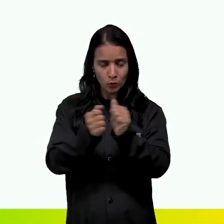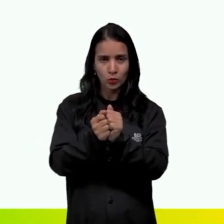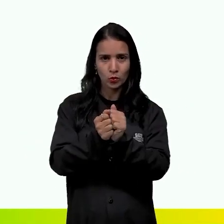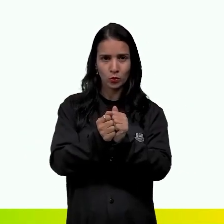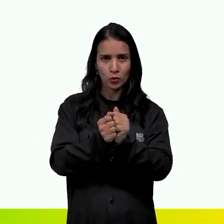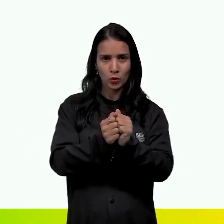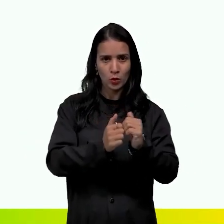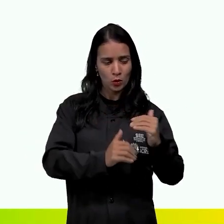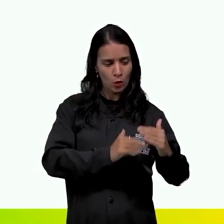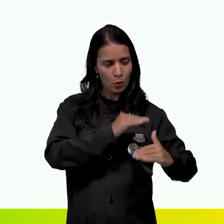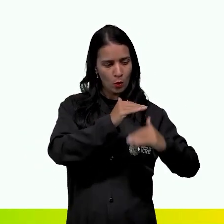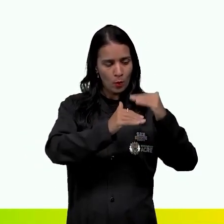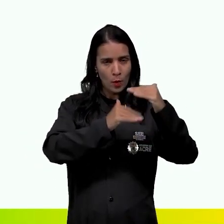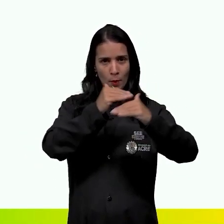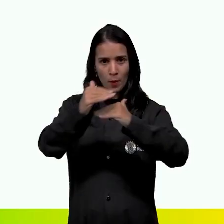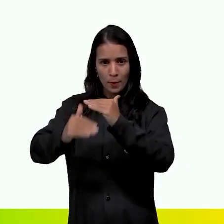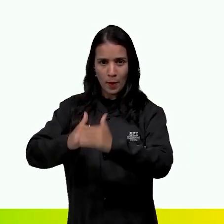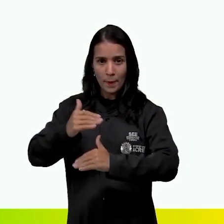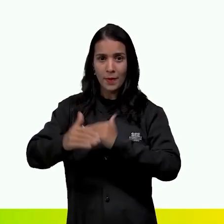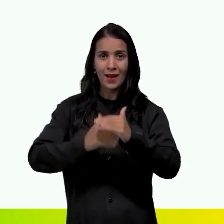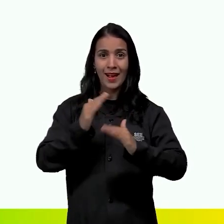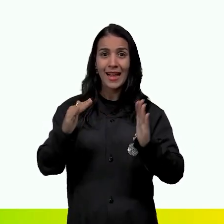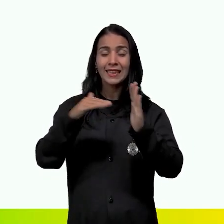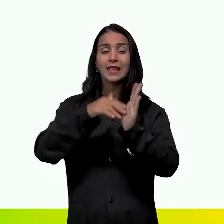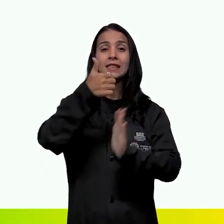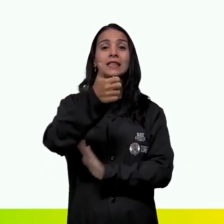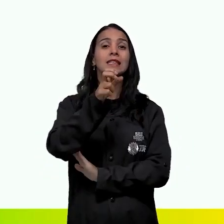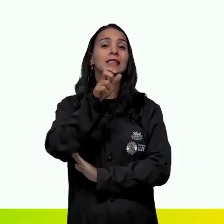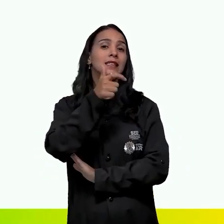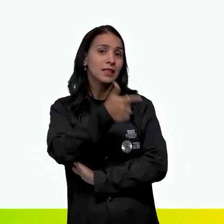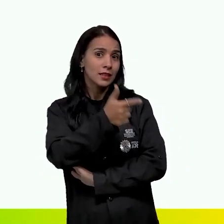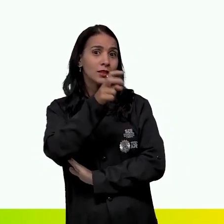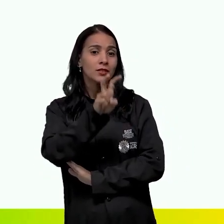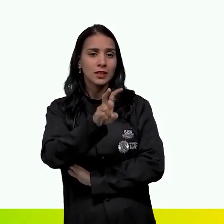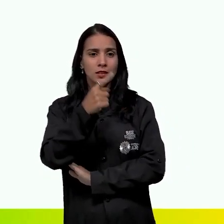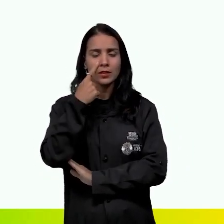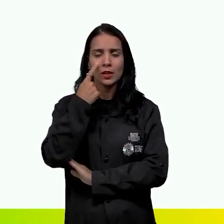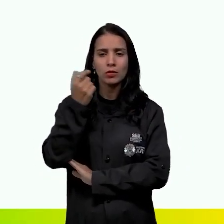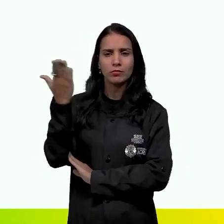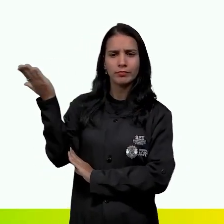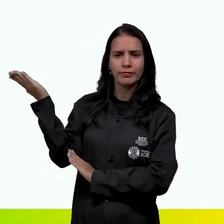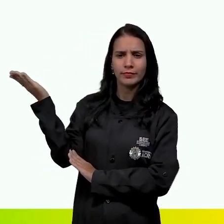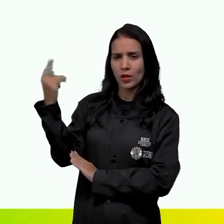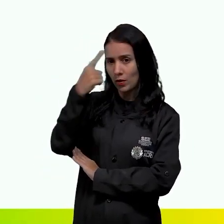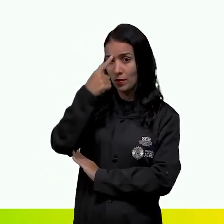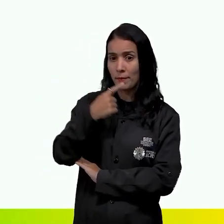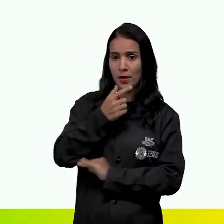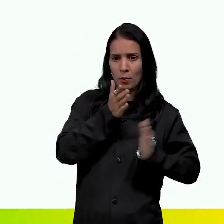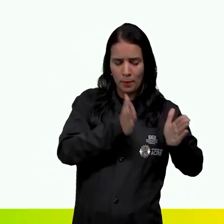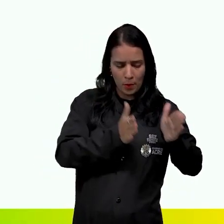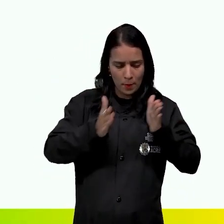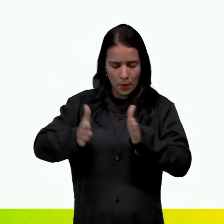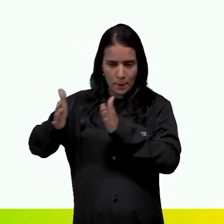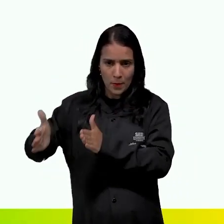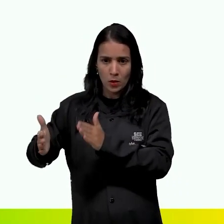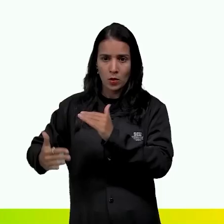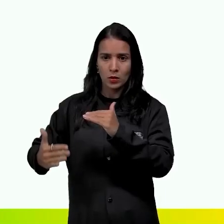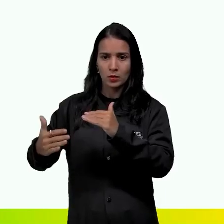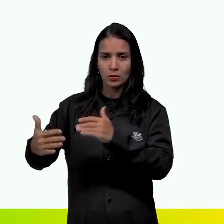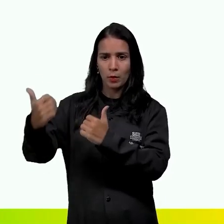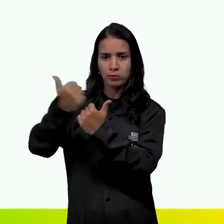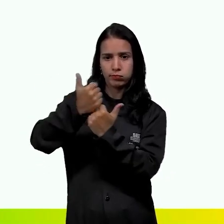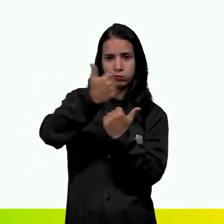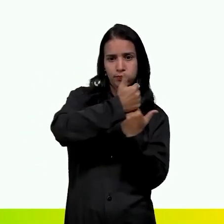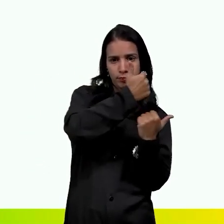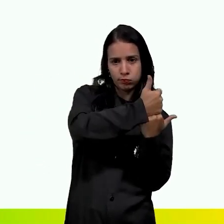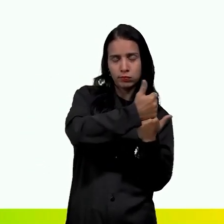um agrupamento de 125 caixas, dispostas conforme essa figura que nós estamos vendo aqui. Agora nós vamos